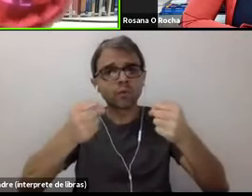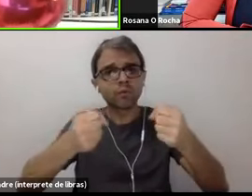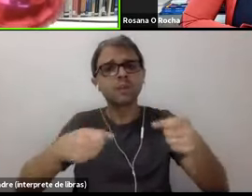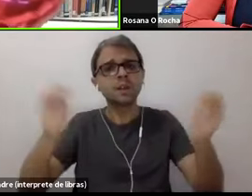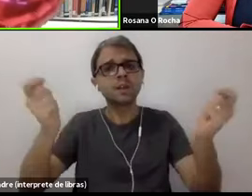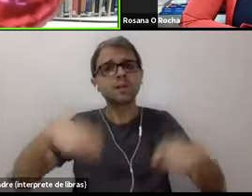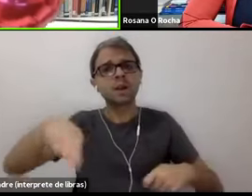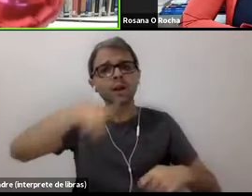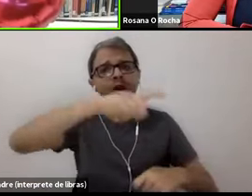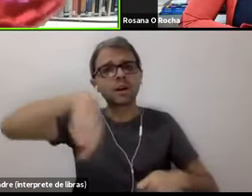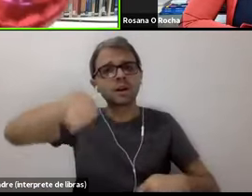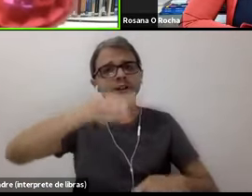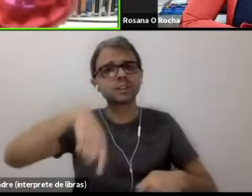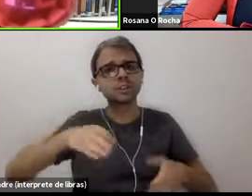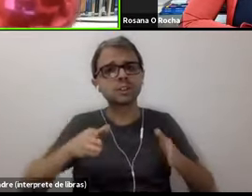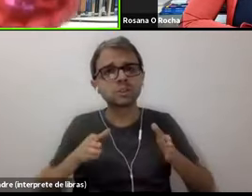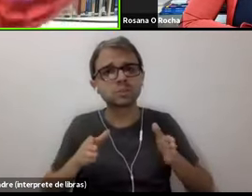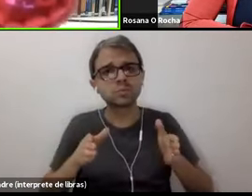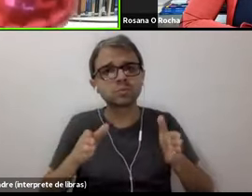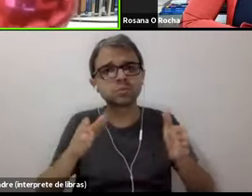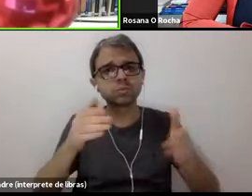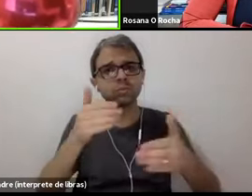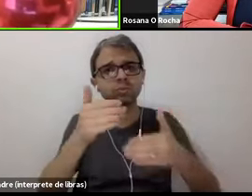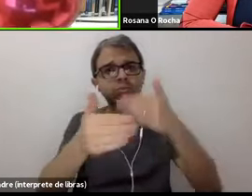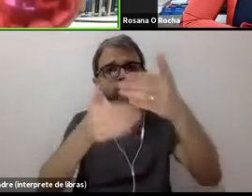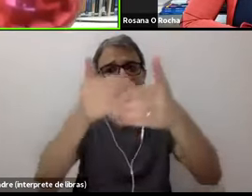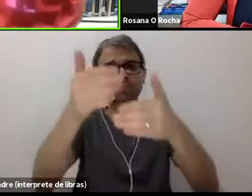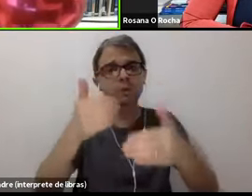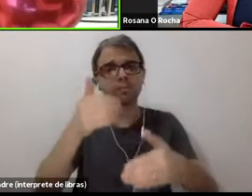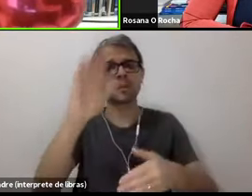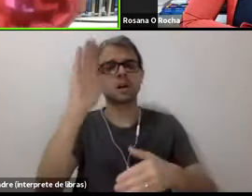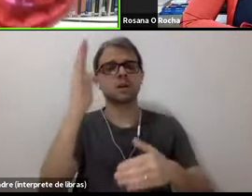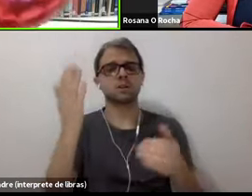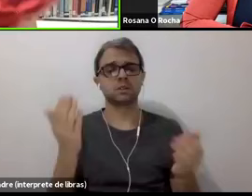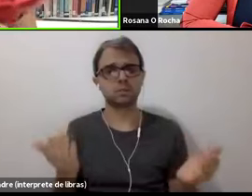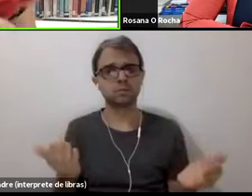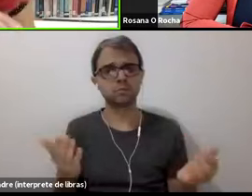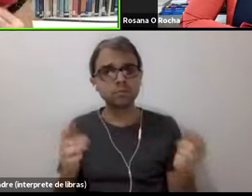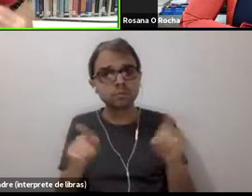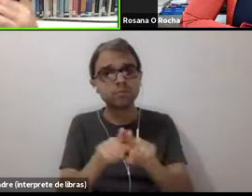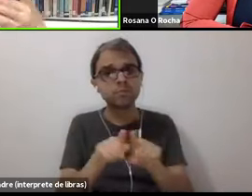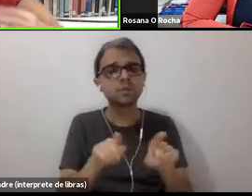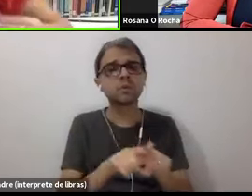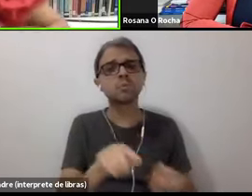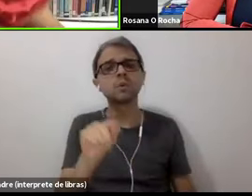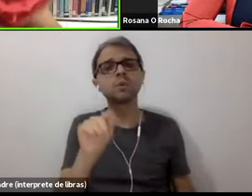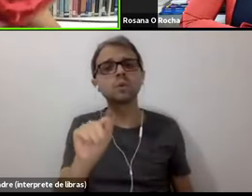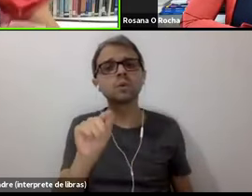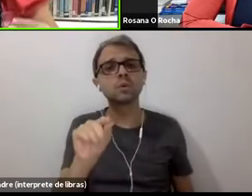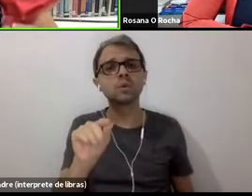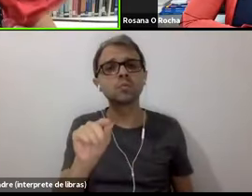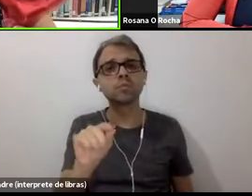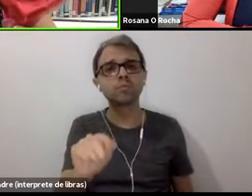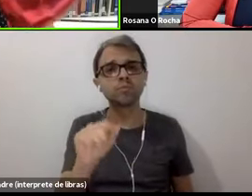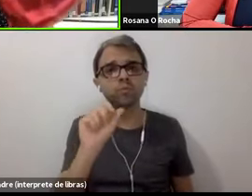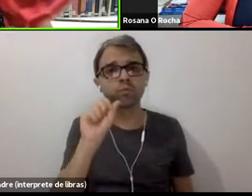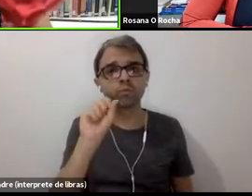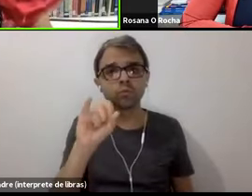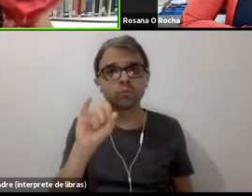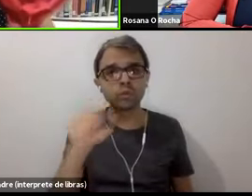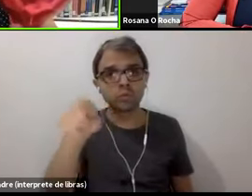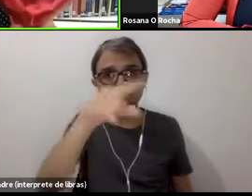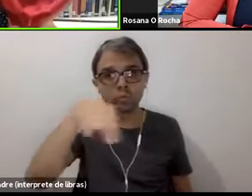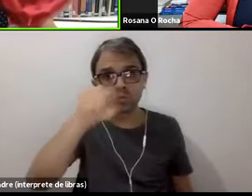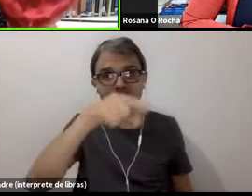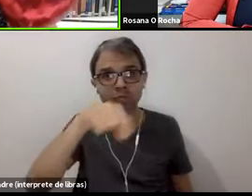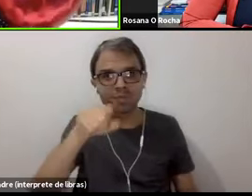numa reflexão sobre isso. Lembrando que aqueles que responderam ao nosso questionário, que em breve nós